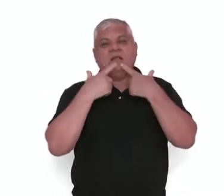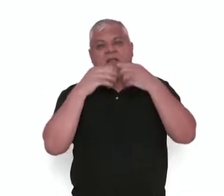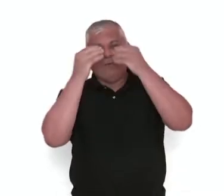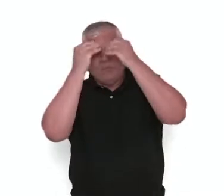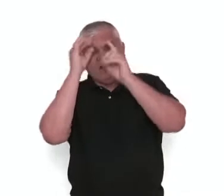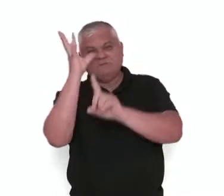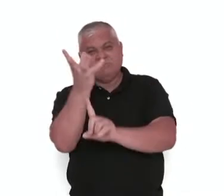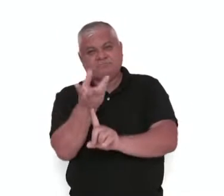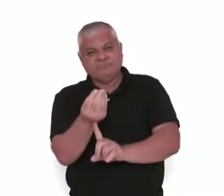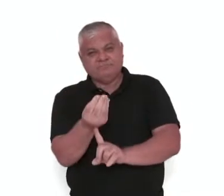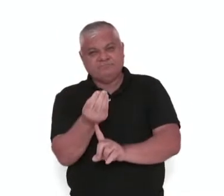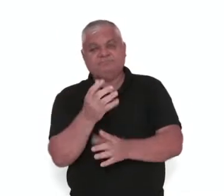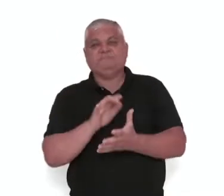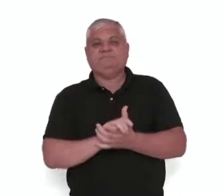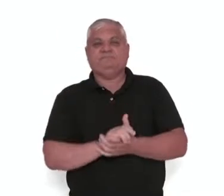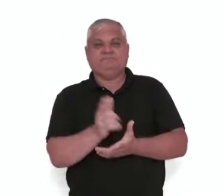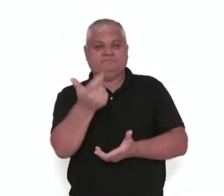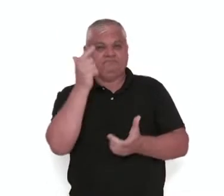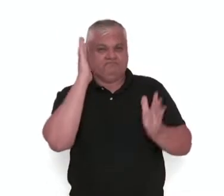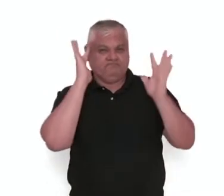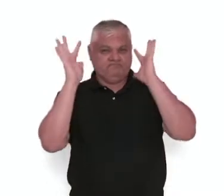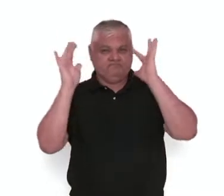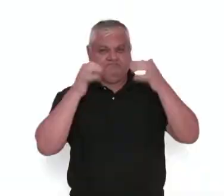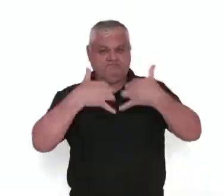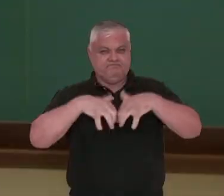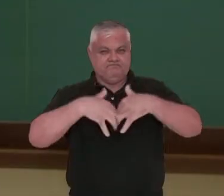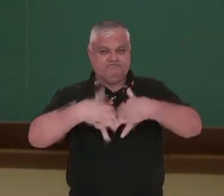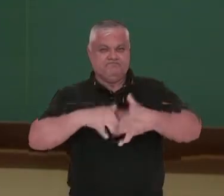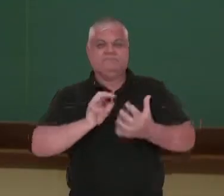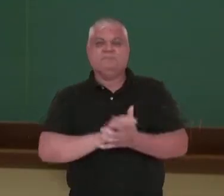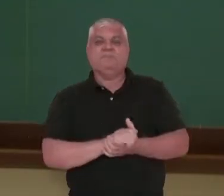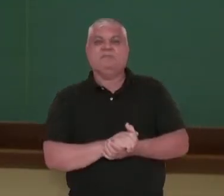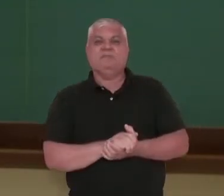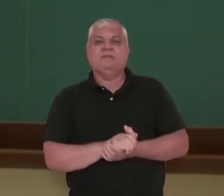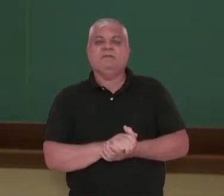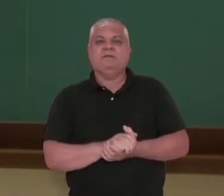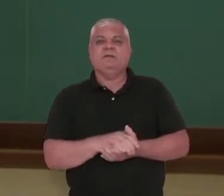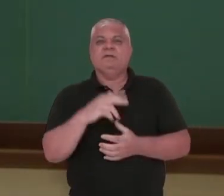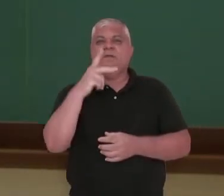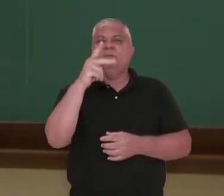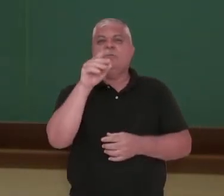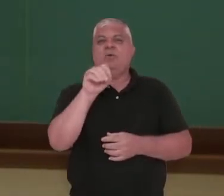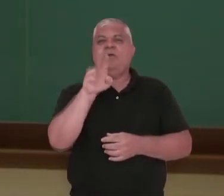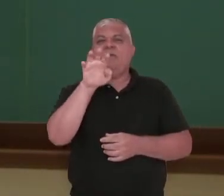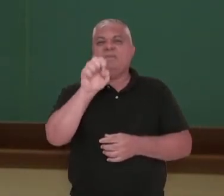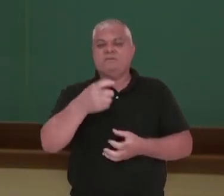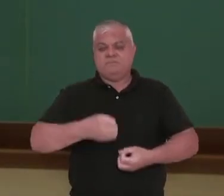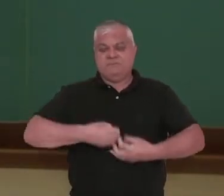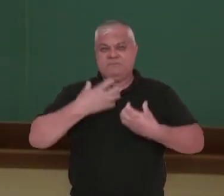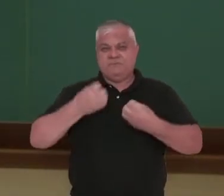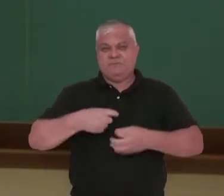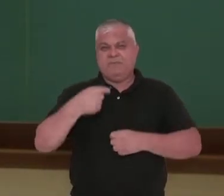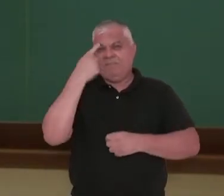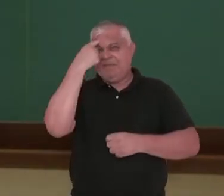artísticas. Vamos refletir um pouco? Quando se fala em poema, já se pensa em amor, não é mesmo?